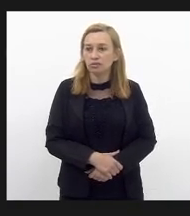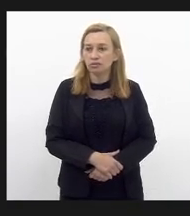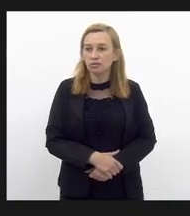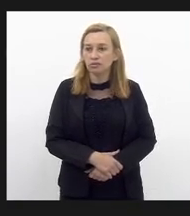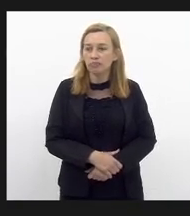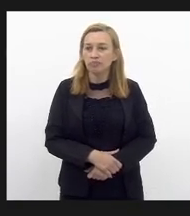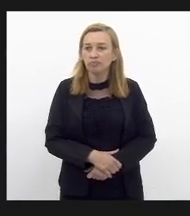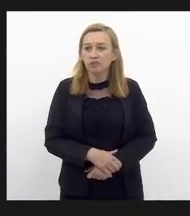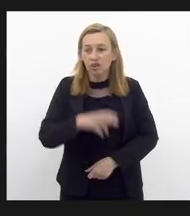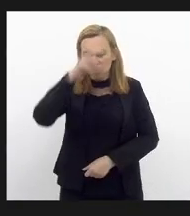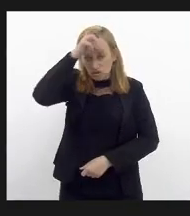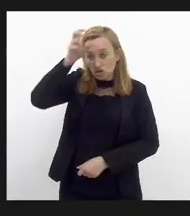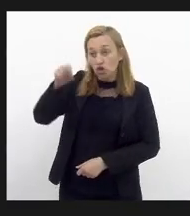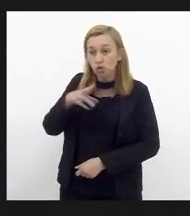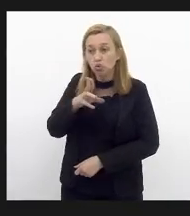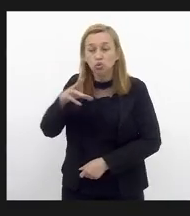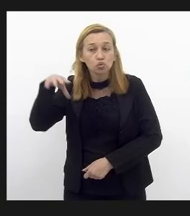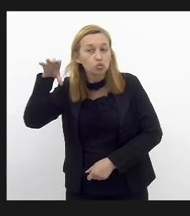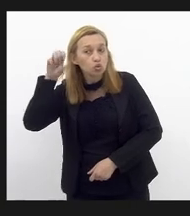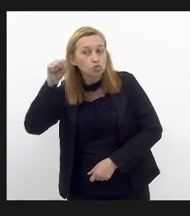Deputada, te ajuda, está sem som.